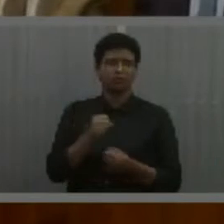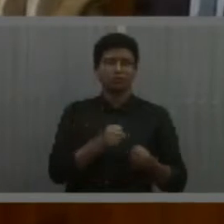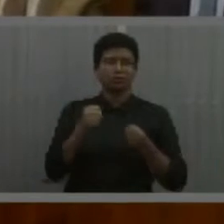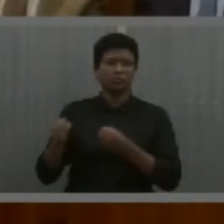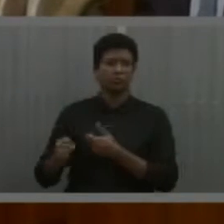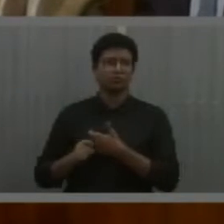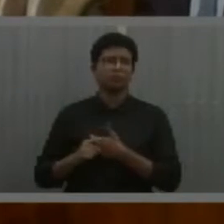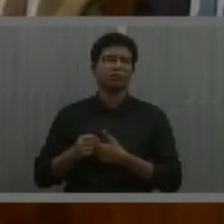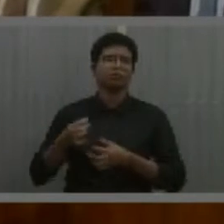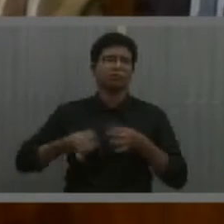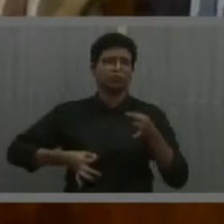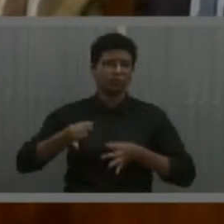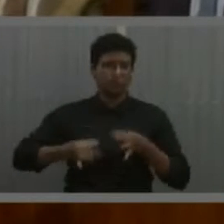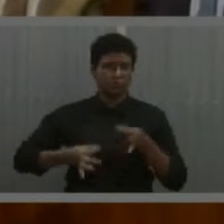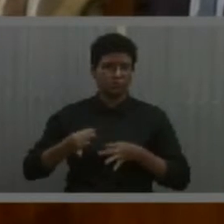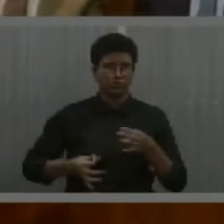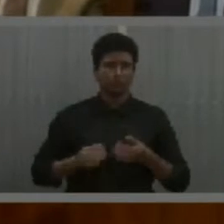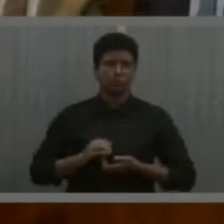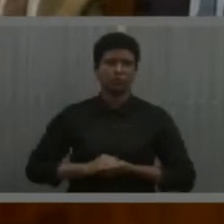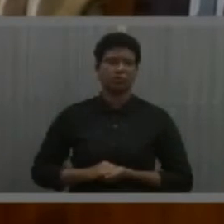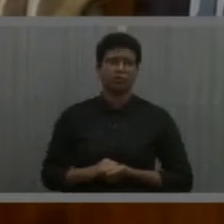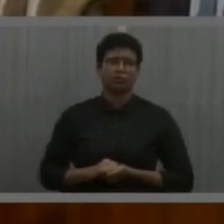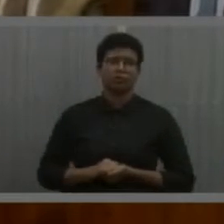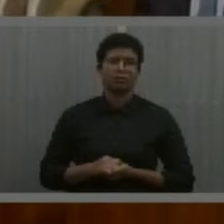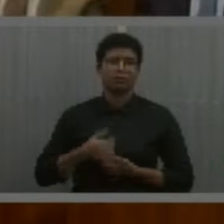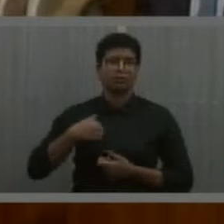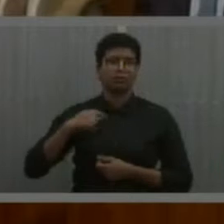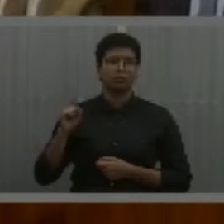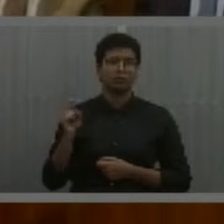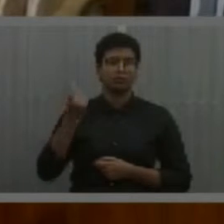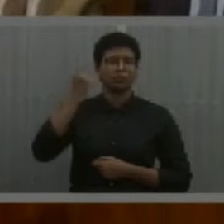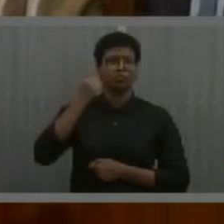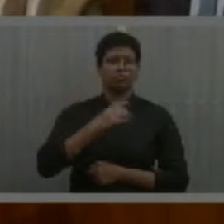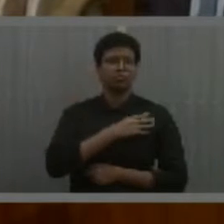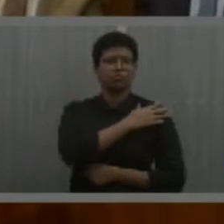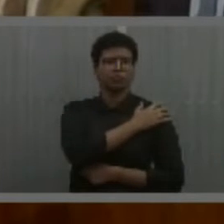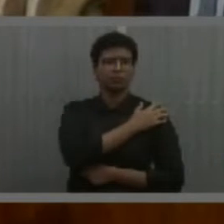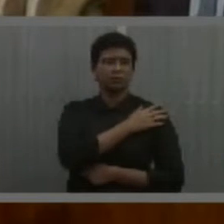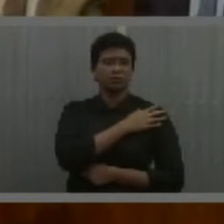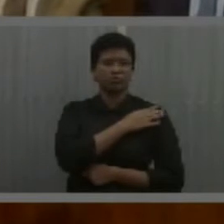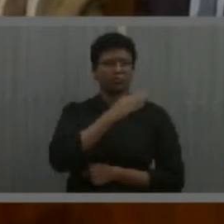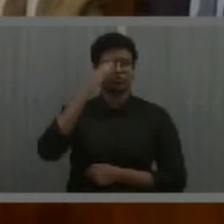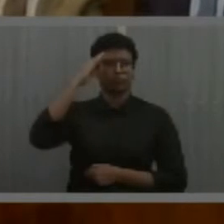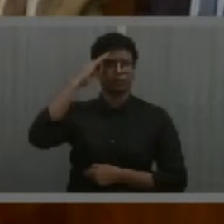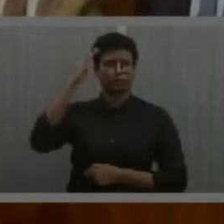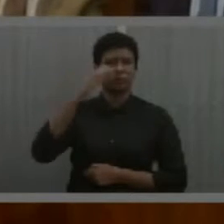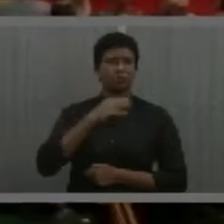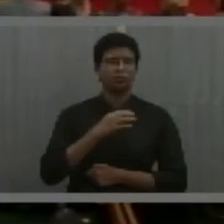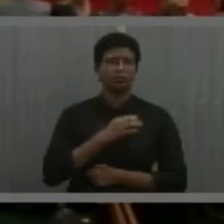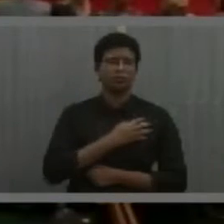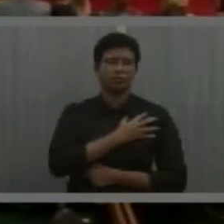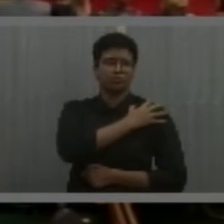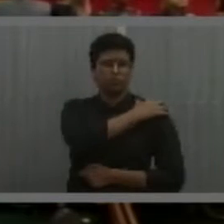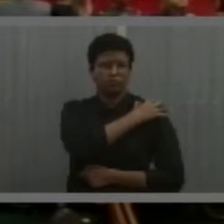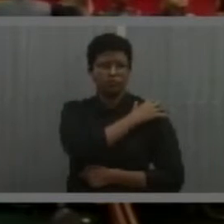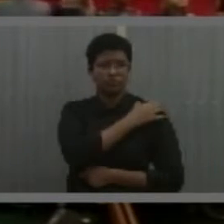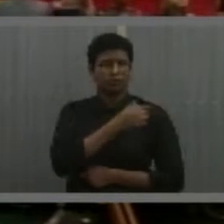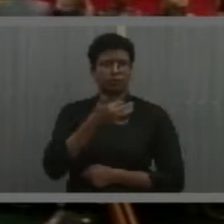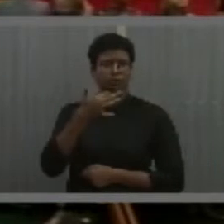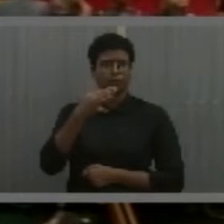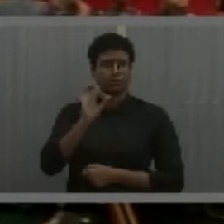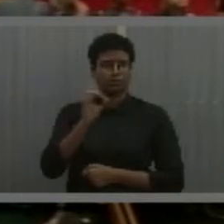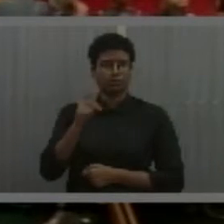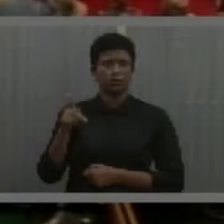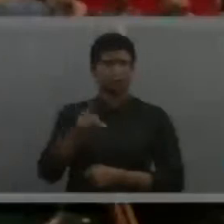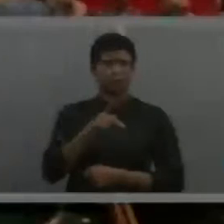fez um pronunciamento também e elogiou, né, o vice-presidente da República, disse que ele tem recebido os